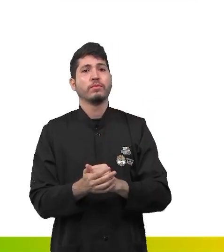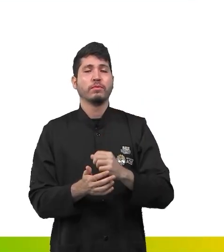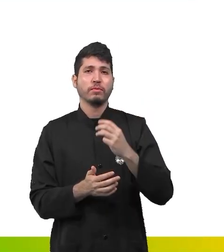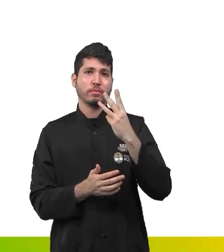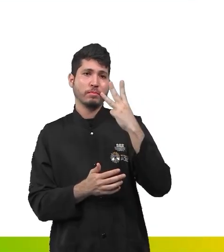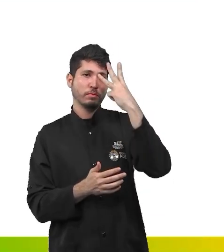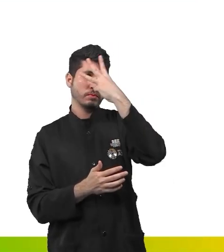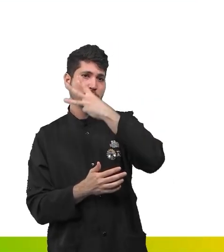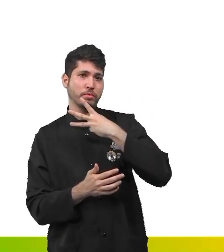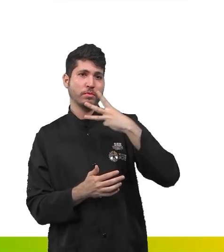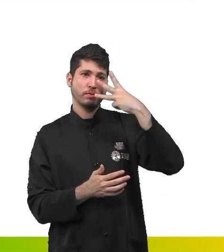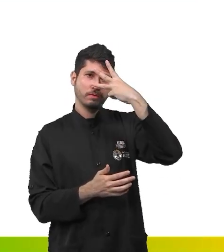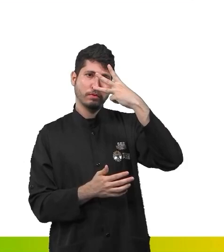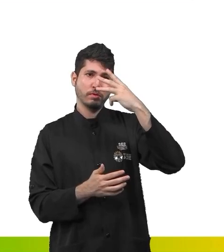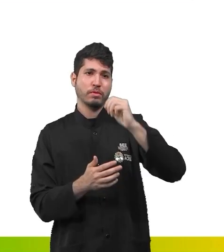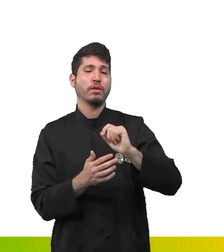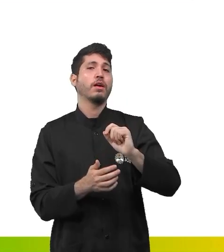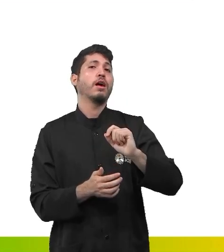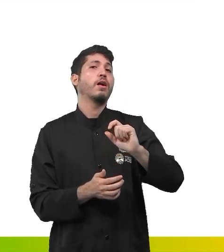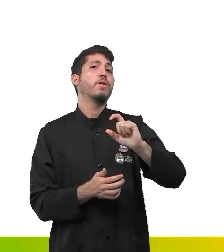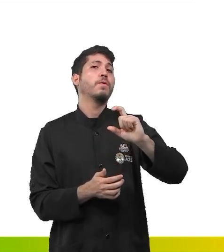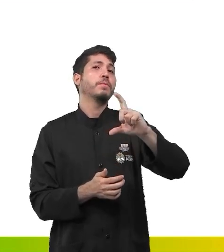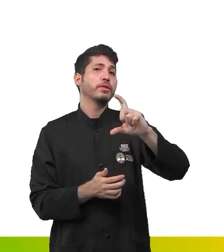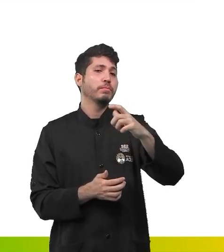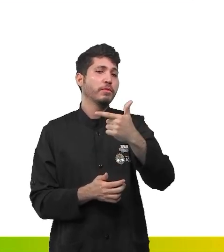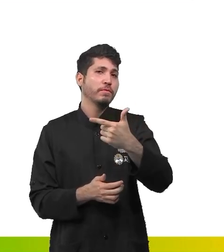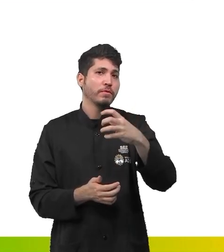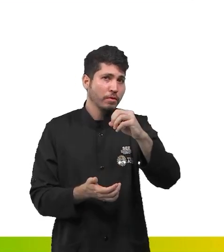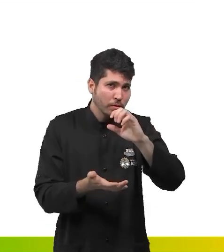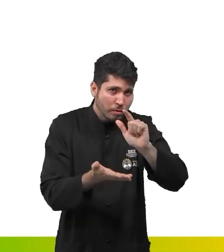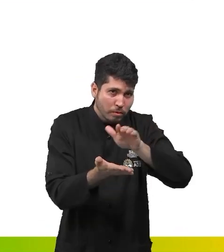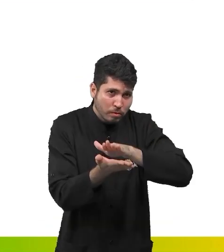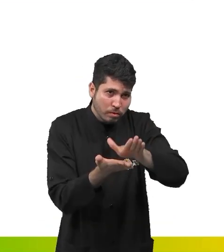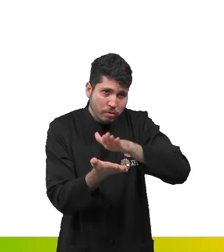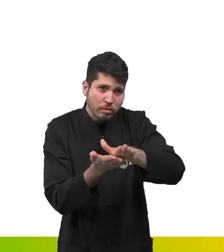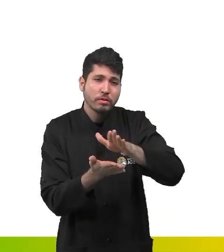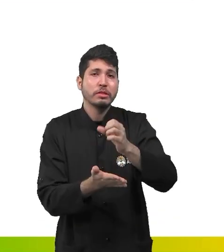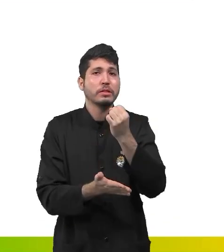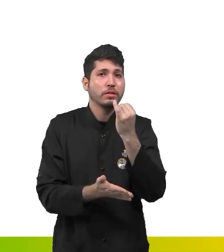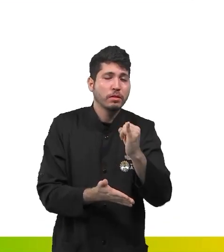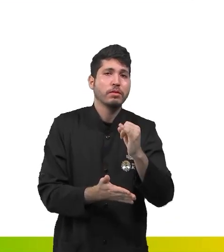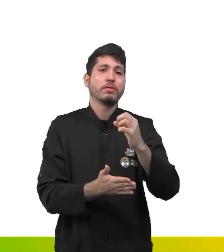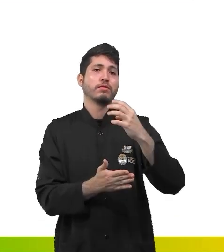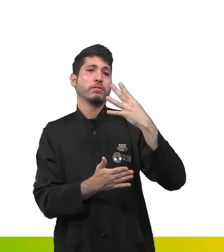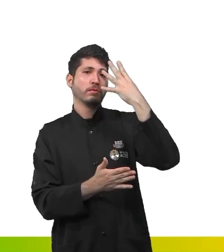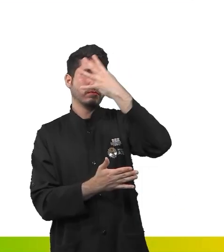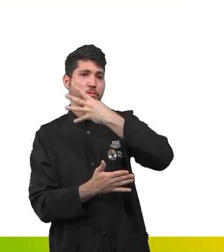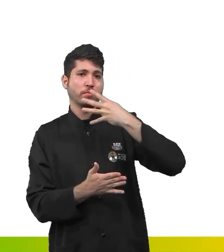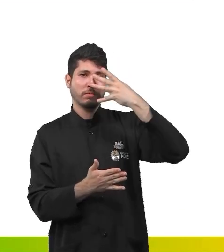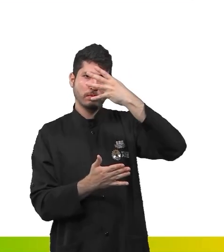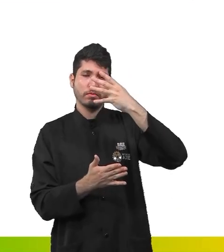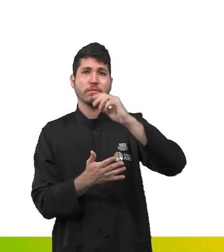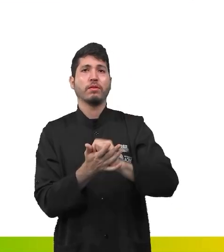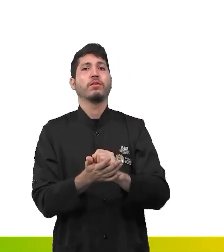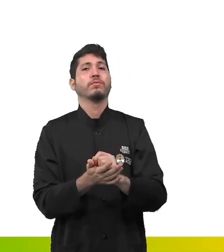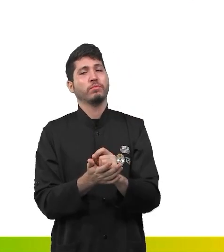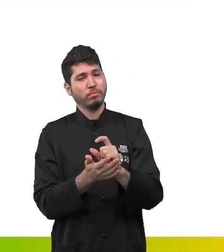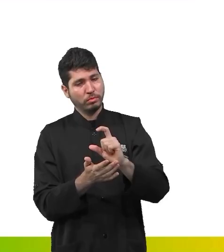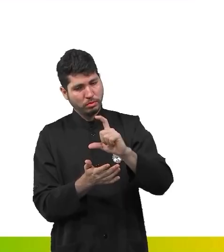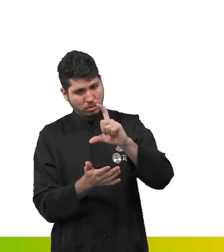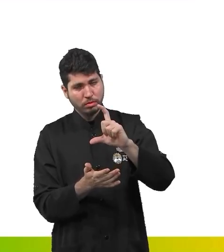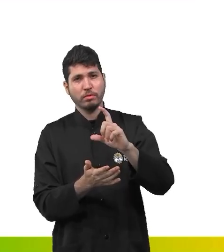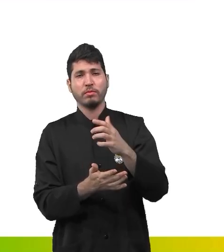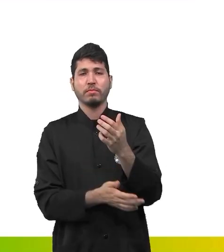20 impressões. Se aumentar mais 1 hora, mais 20 impressões. Então, nós temos aqui,